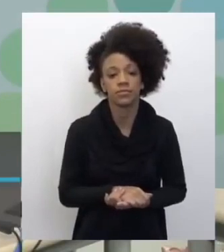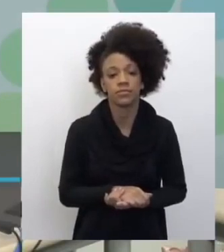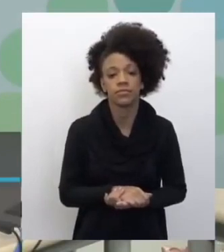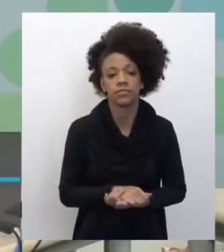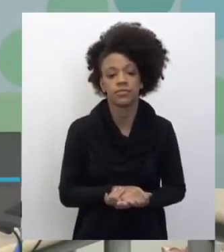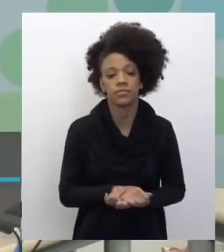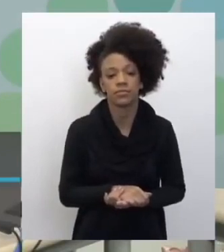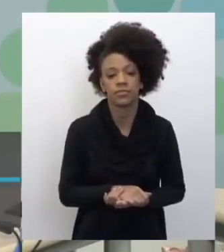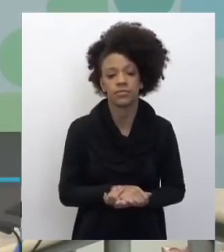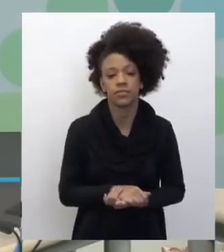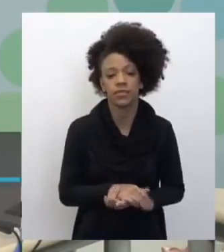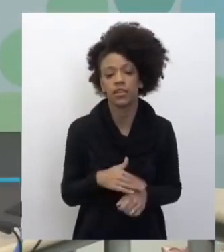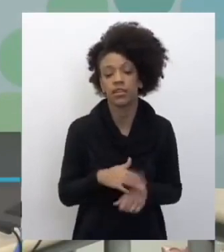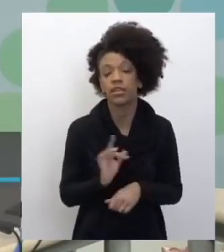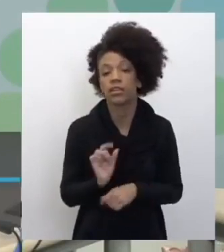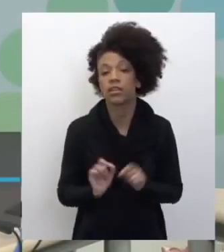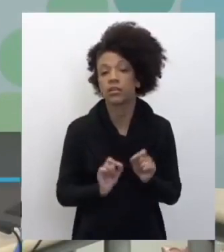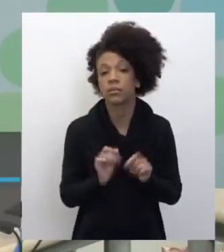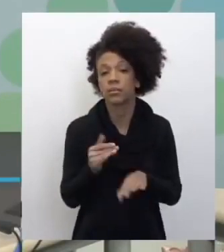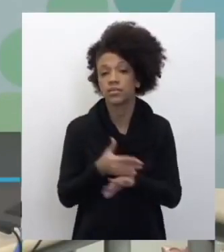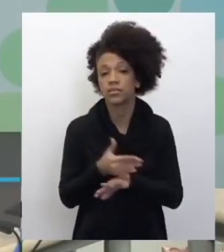Vamos ver quem mais aqui.